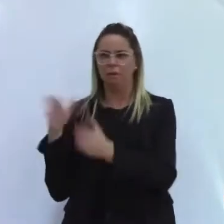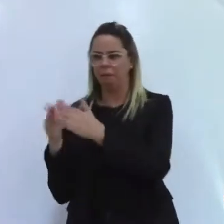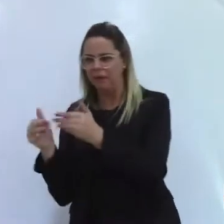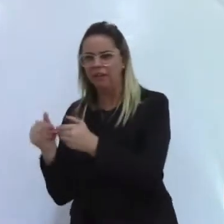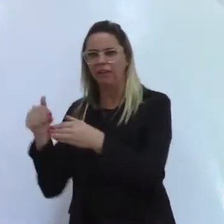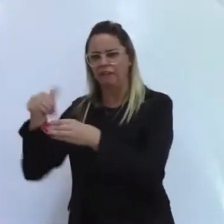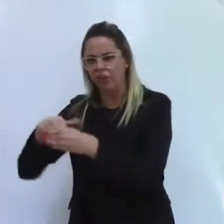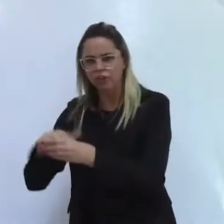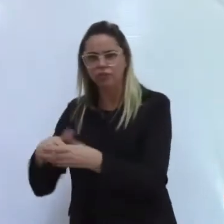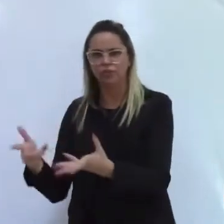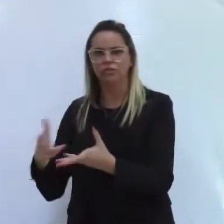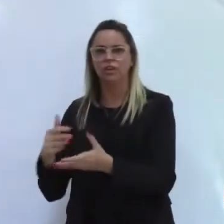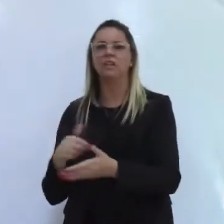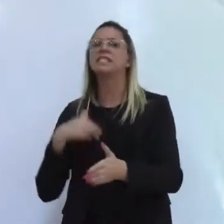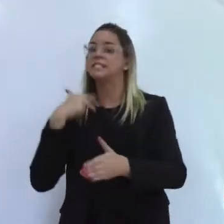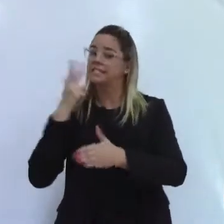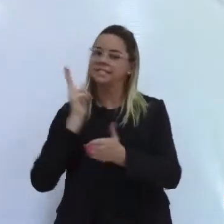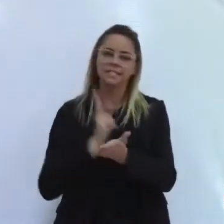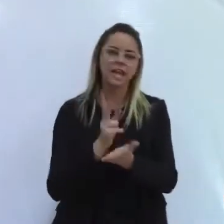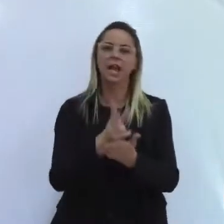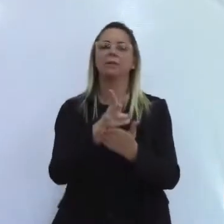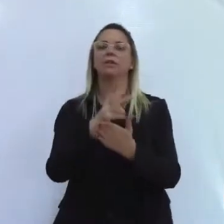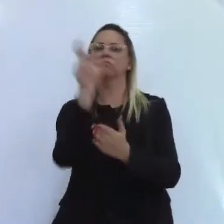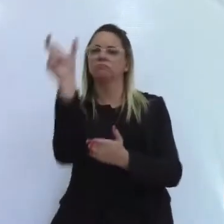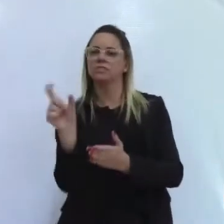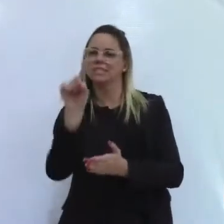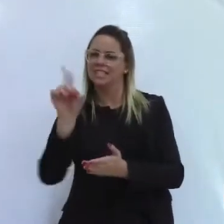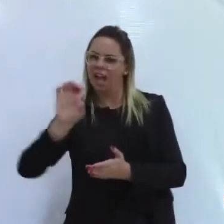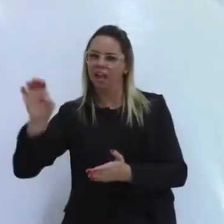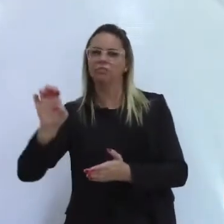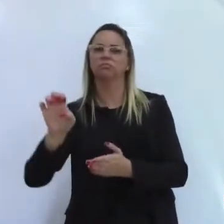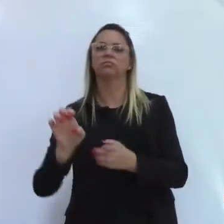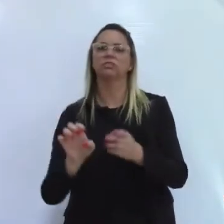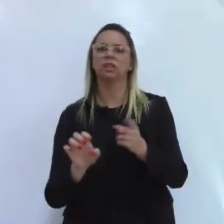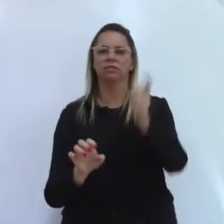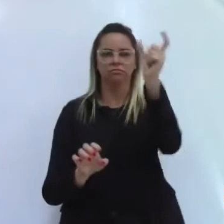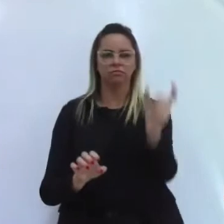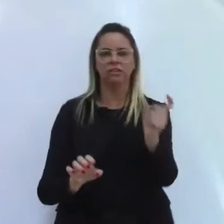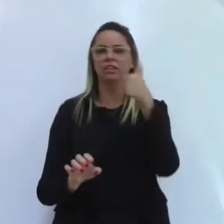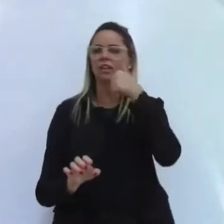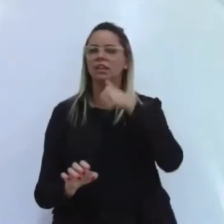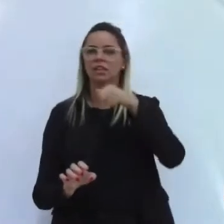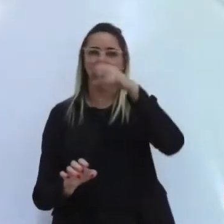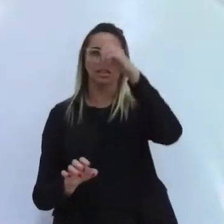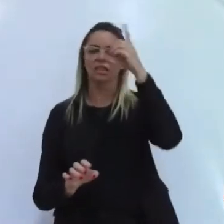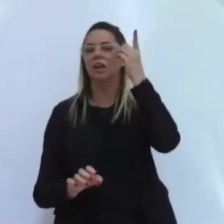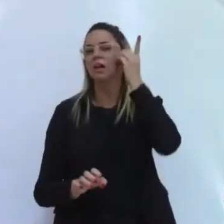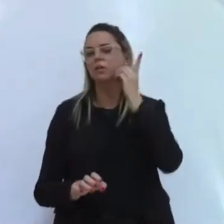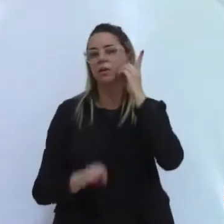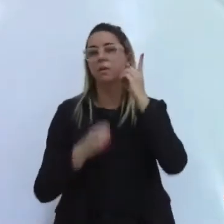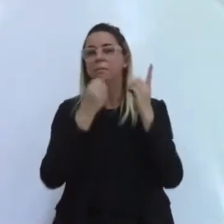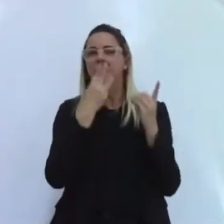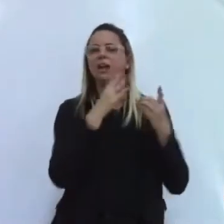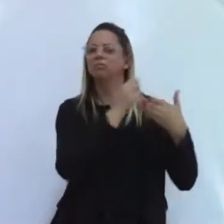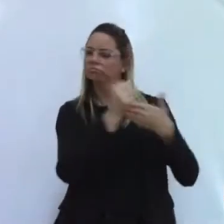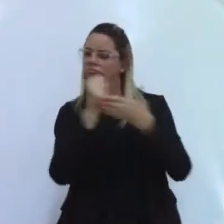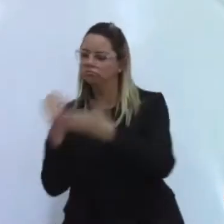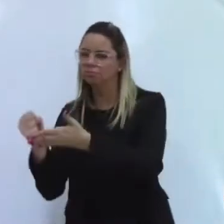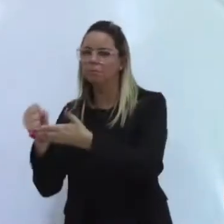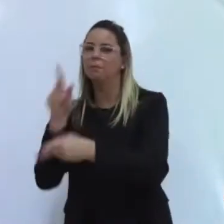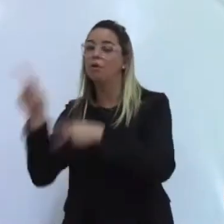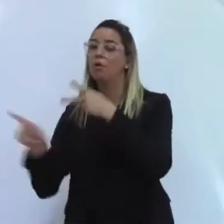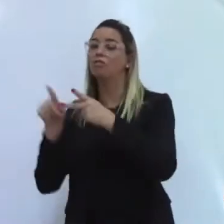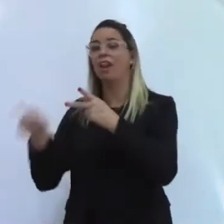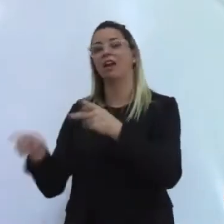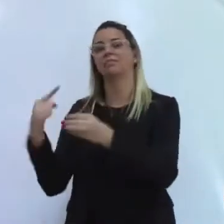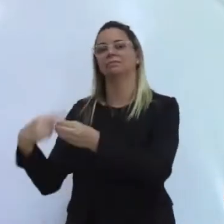Continua, Débora. Continua, Zé Almeida. Fazendo bem ao povo de Capoeiras. Vai construir uma fábrica lá em